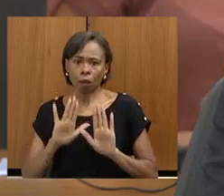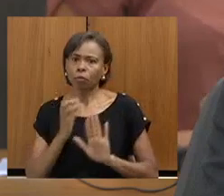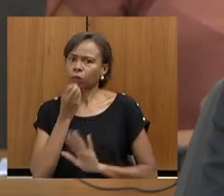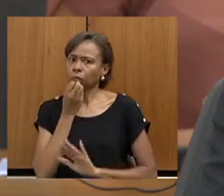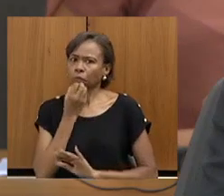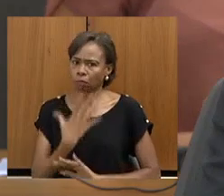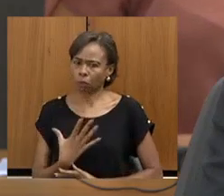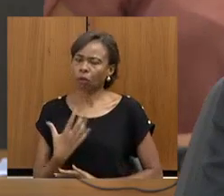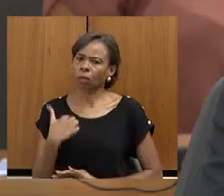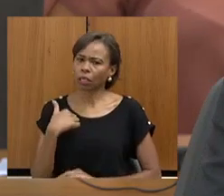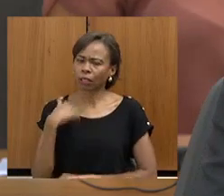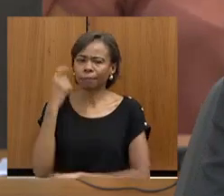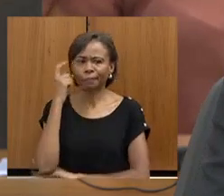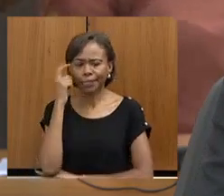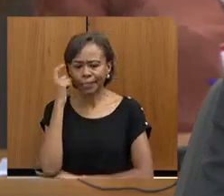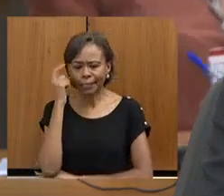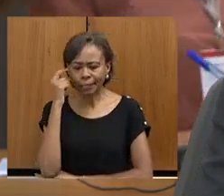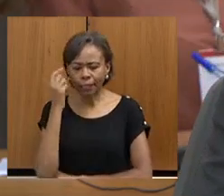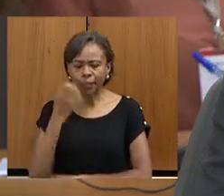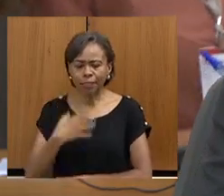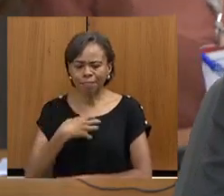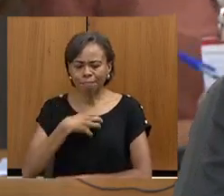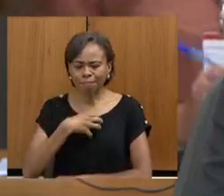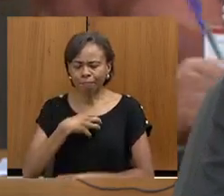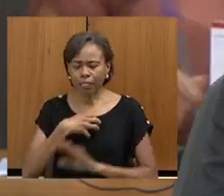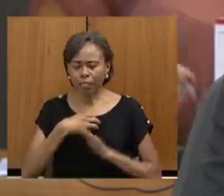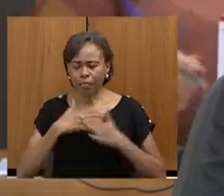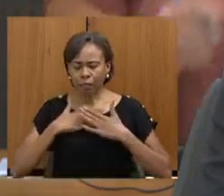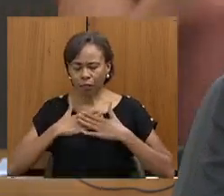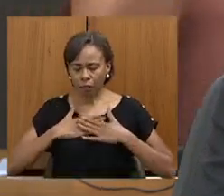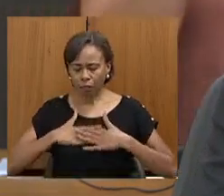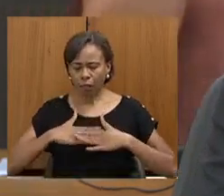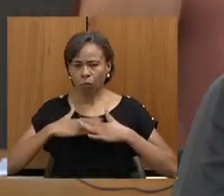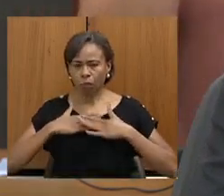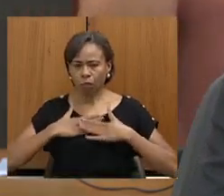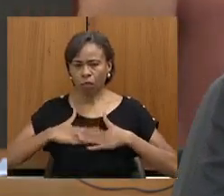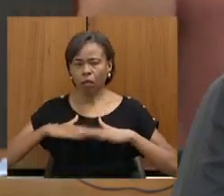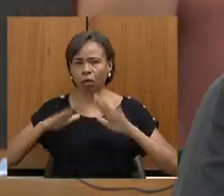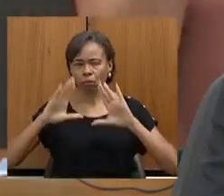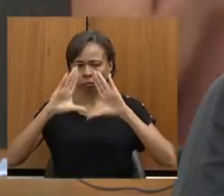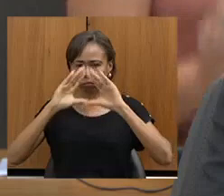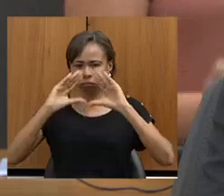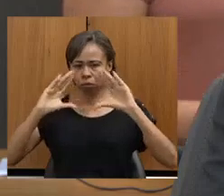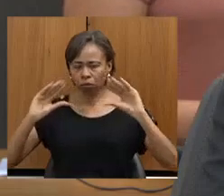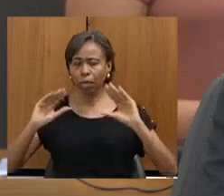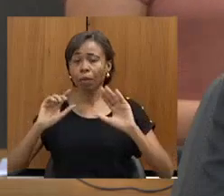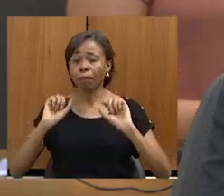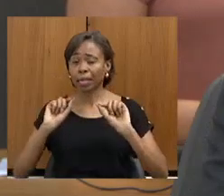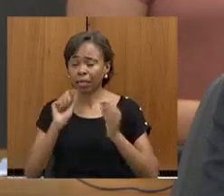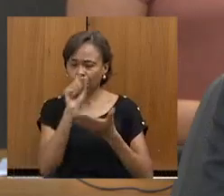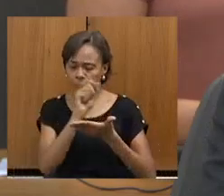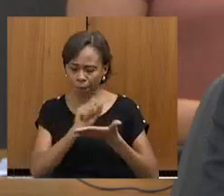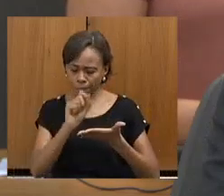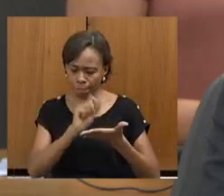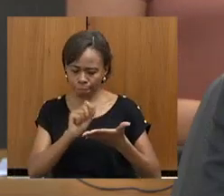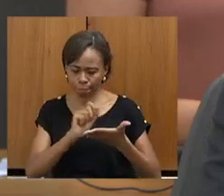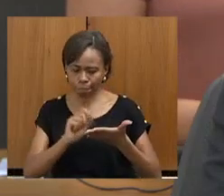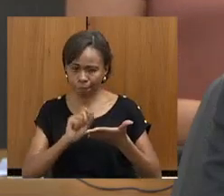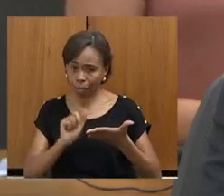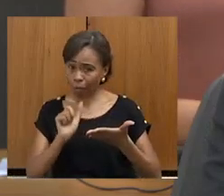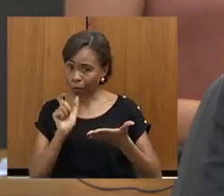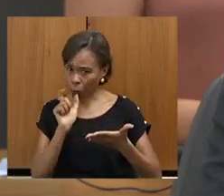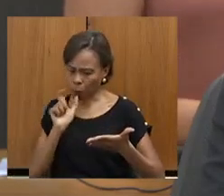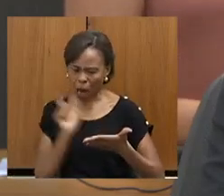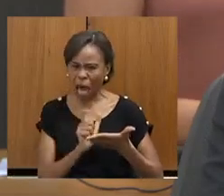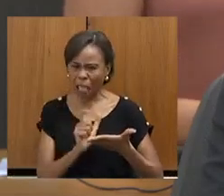achei por bem, deixá-los acomodar para que as palavras por mim aqui escritas não ocasionassem